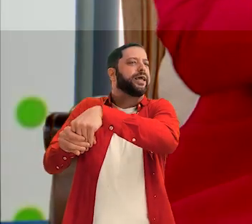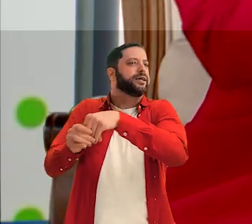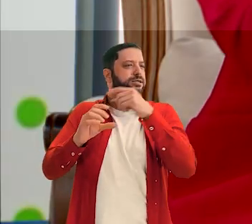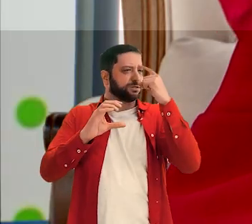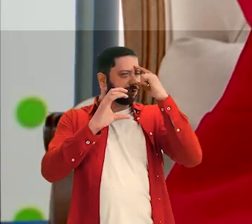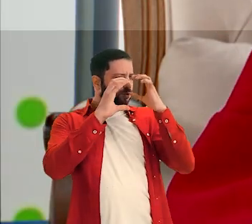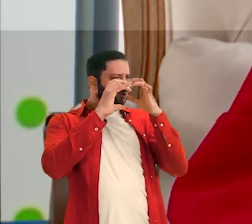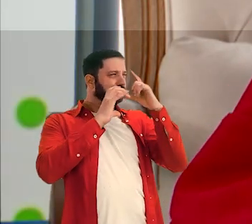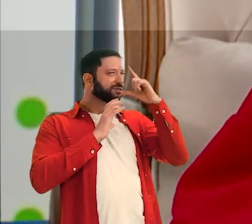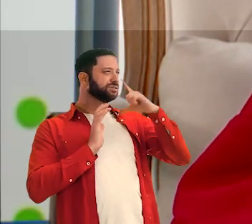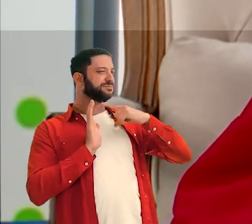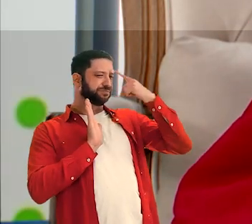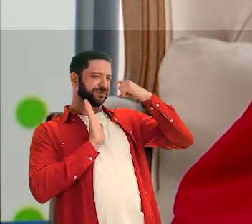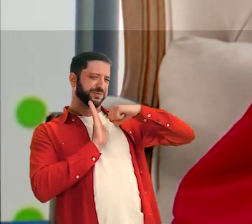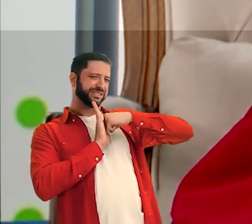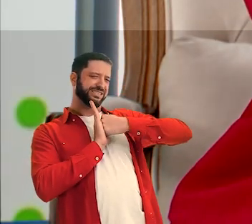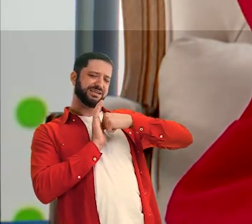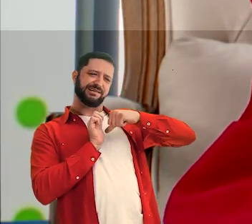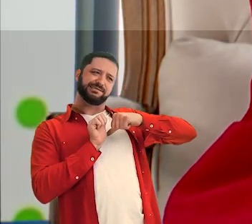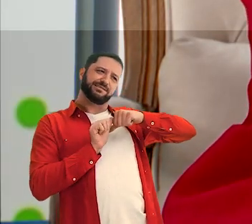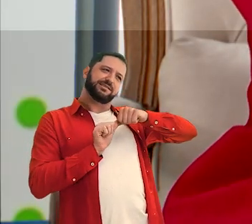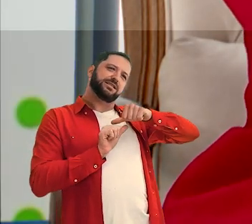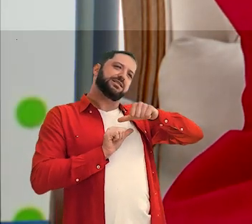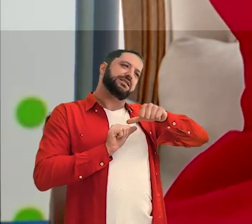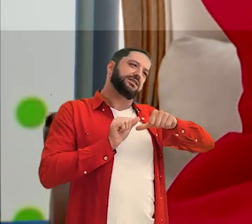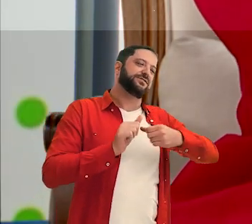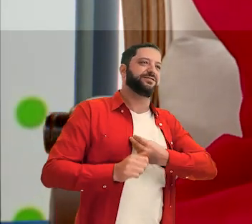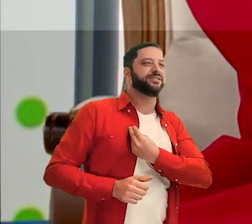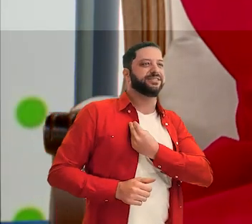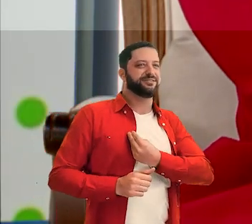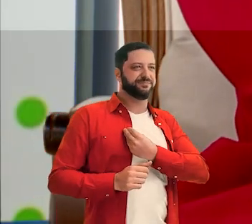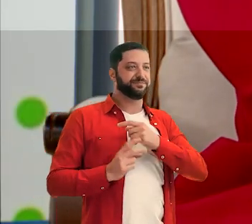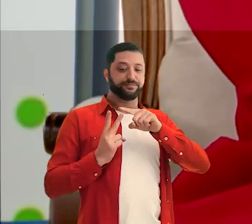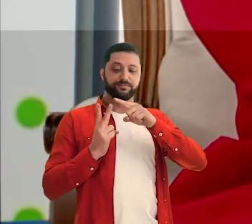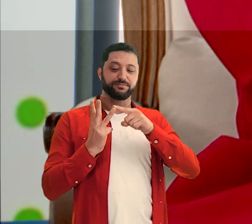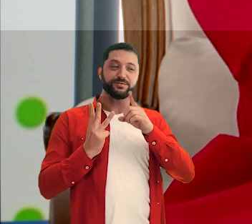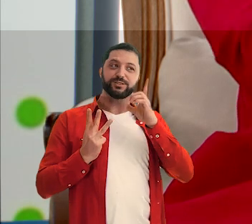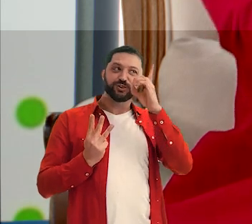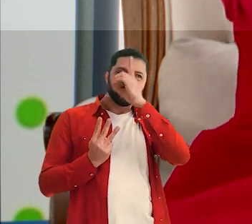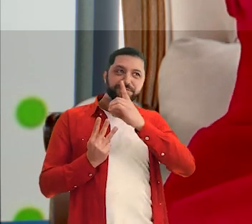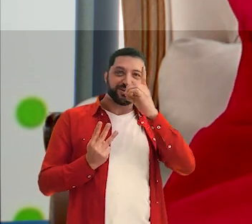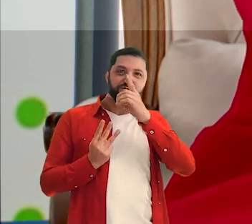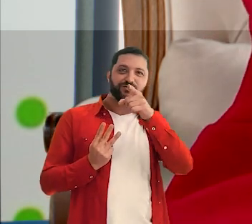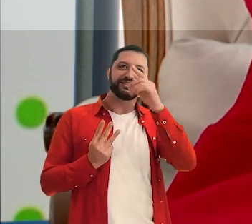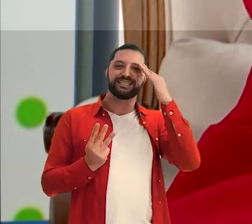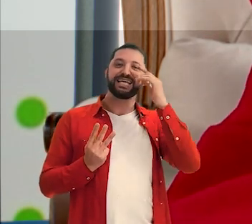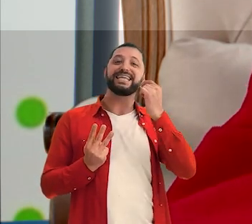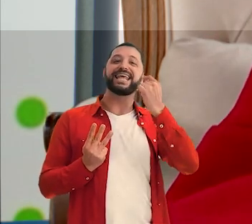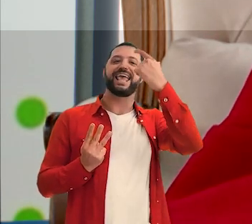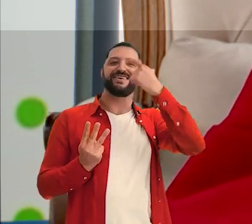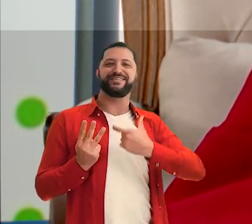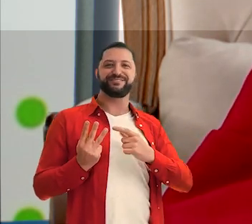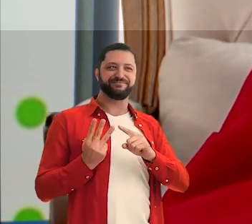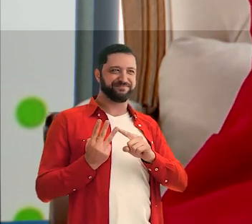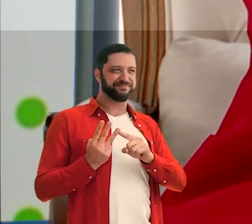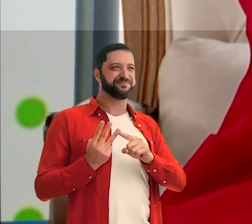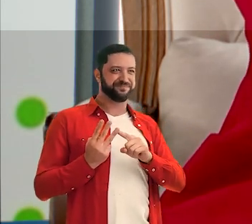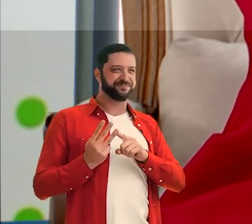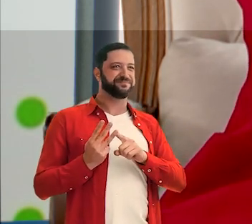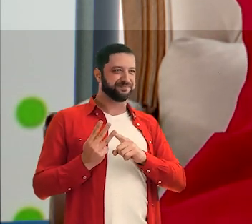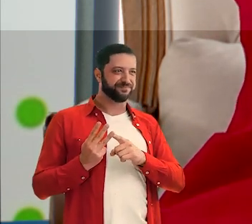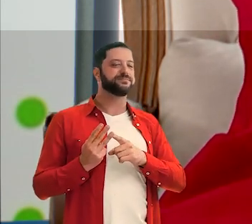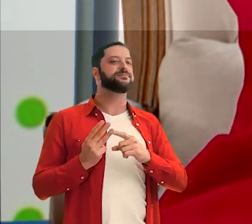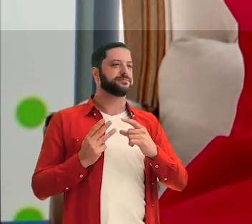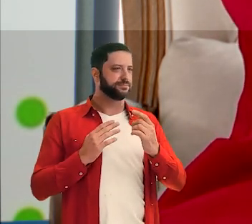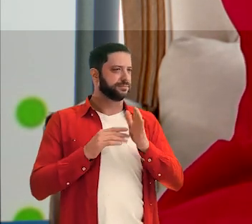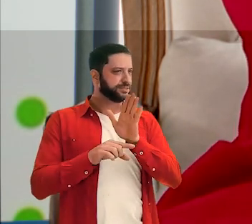conseguisse acessar aquela informação que estava ali travando você durante toda a sua vida. E no domingo você vai entender quem você é.